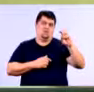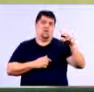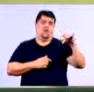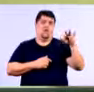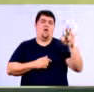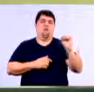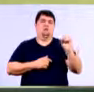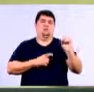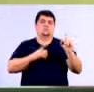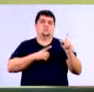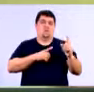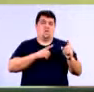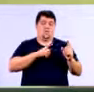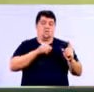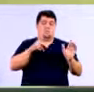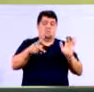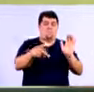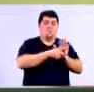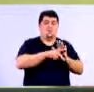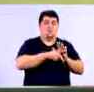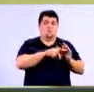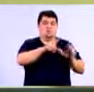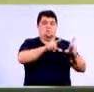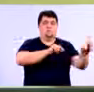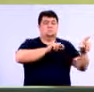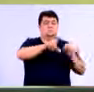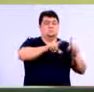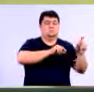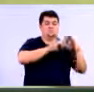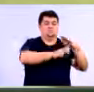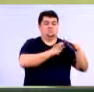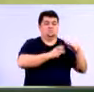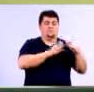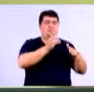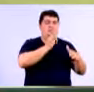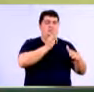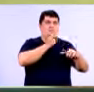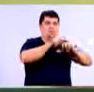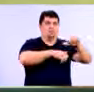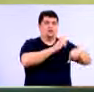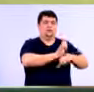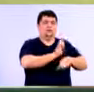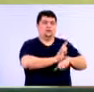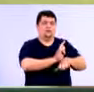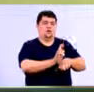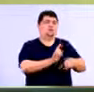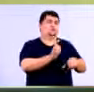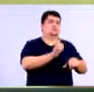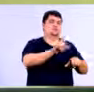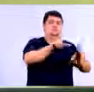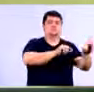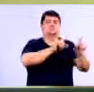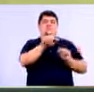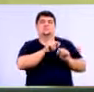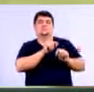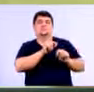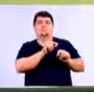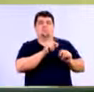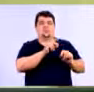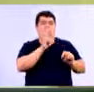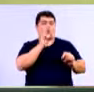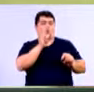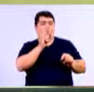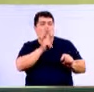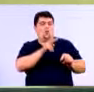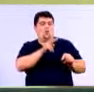que são ligados às decisões da empresa. Quando você decide trocar de gerente, ou quando você decide investir numa nova planta,